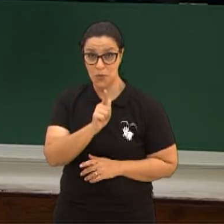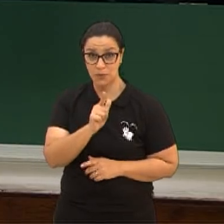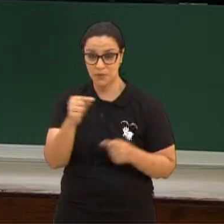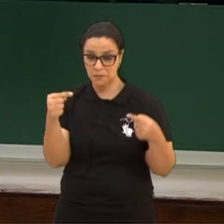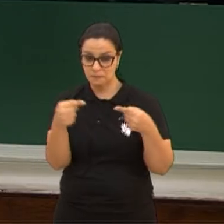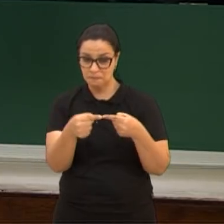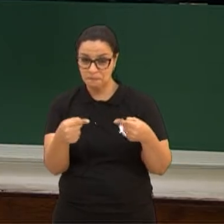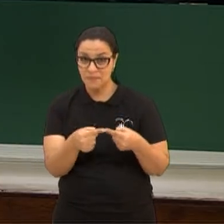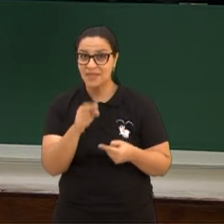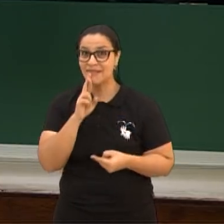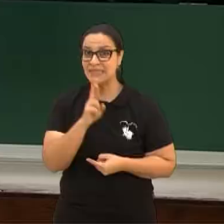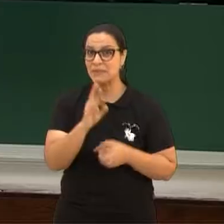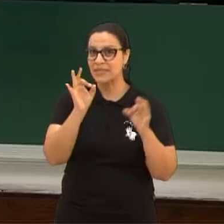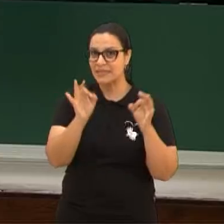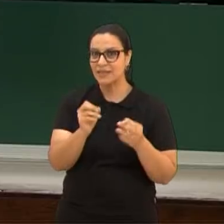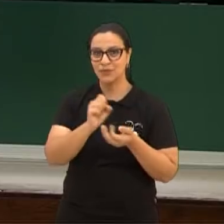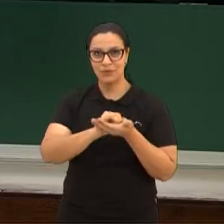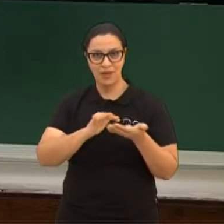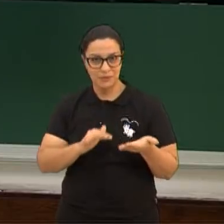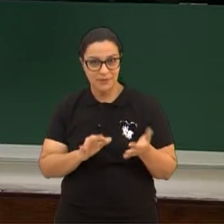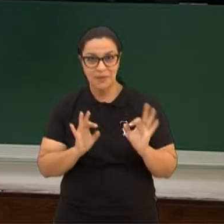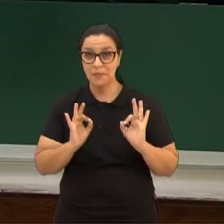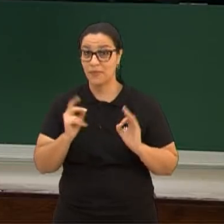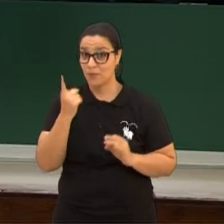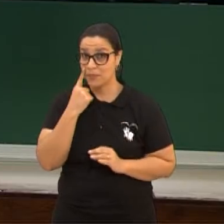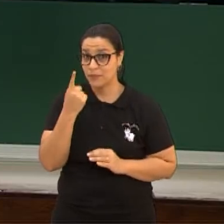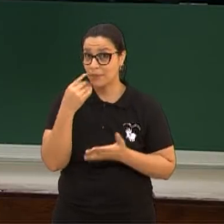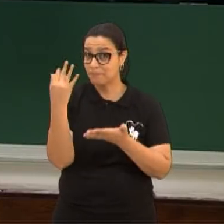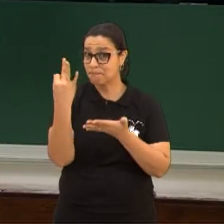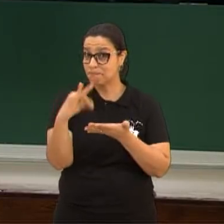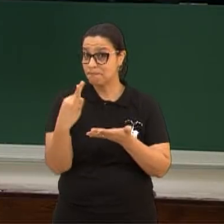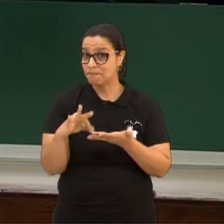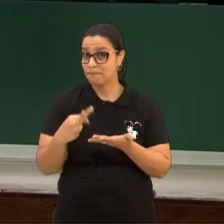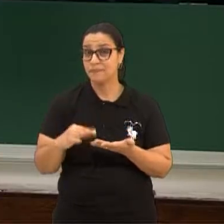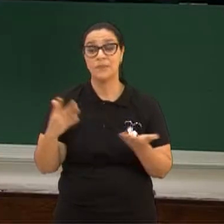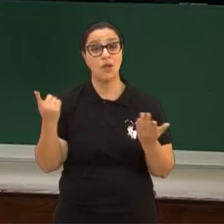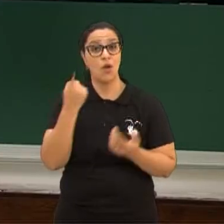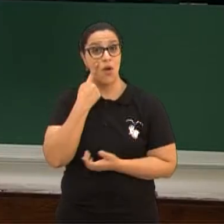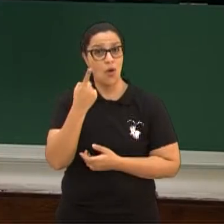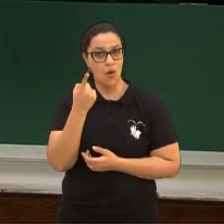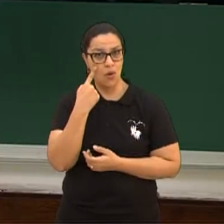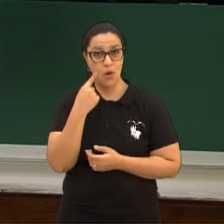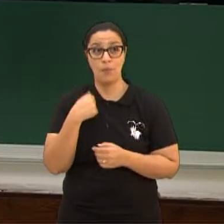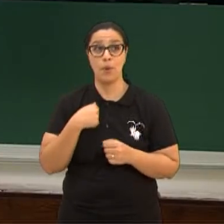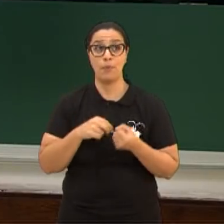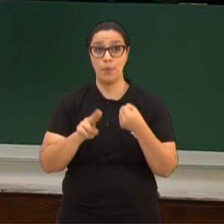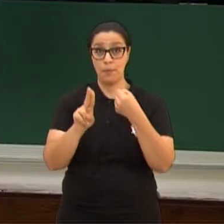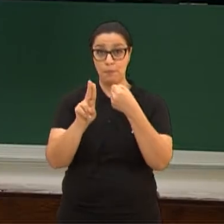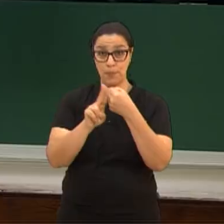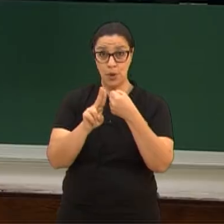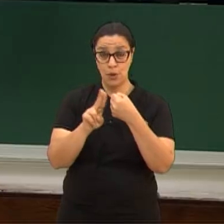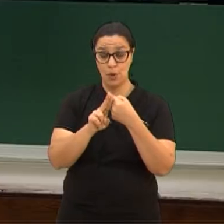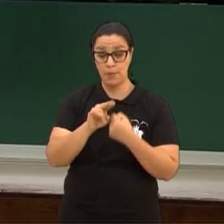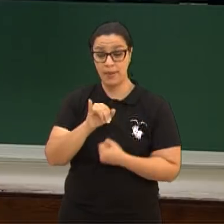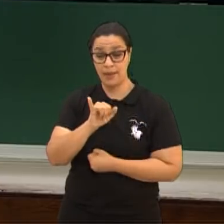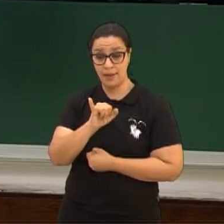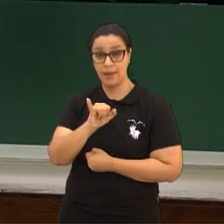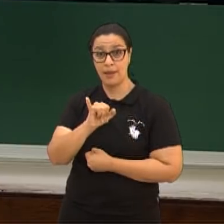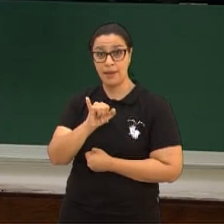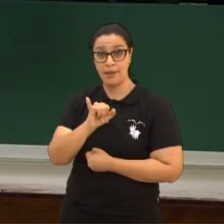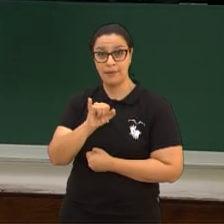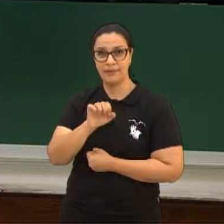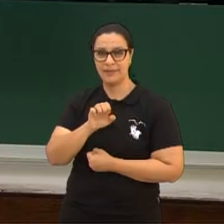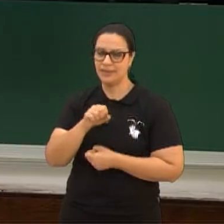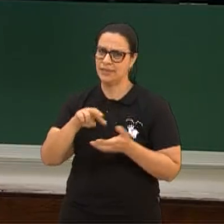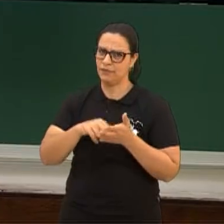Conseguiu responder esse exercício? Vamos conferir? Então, olha lá, se o pronome é I, qual é o verbo